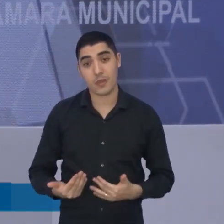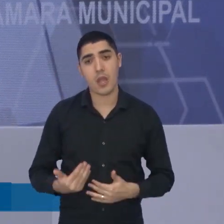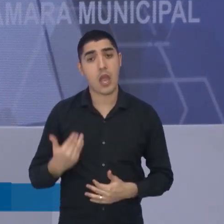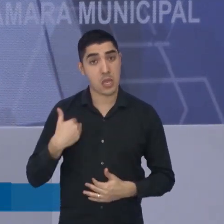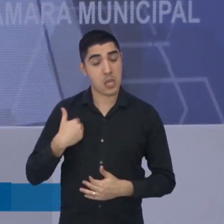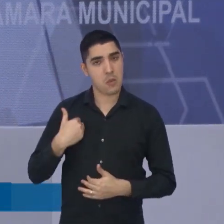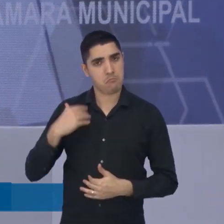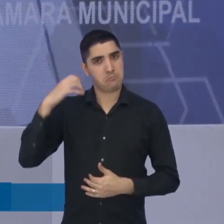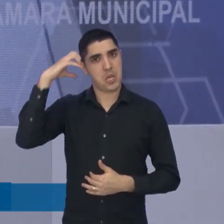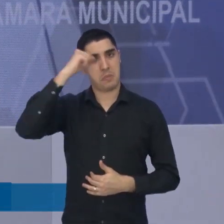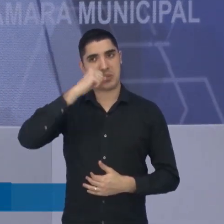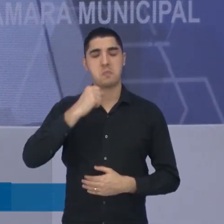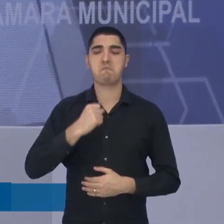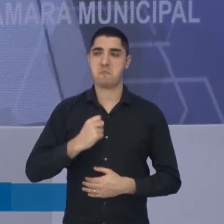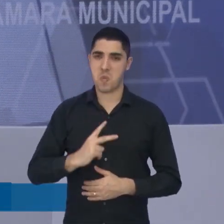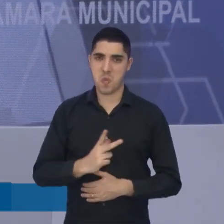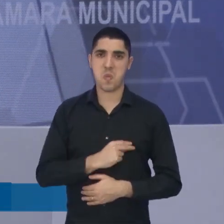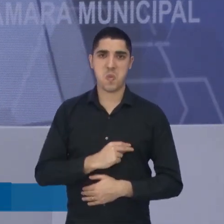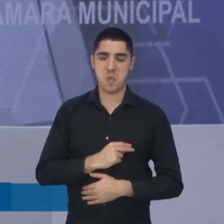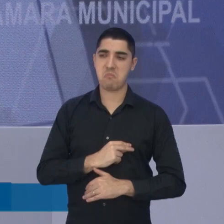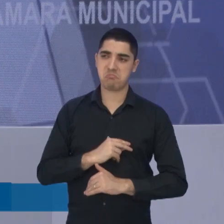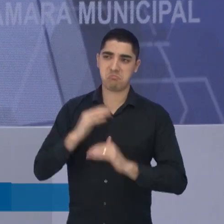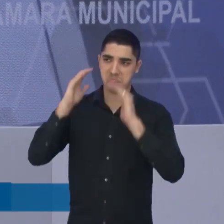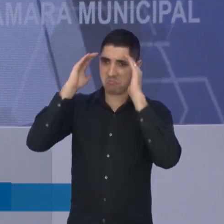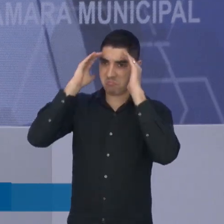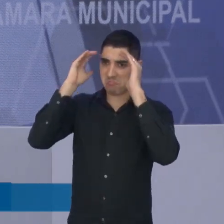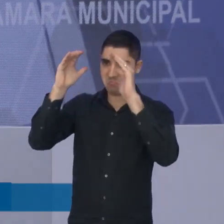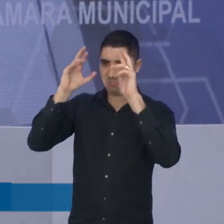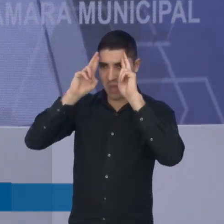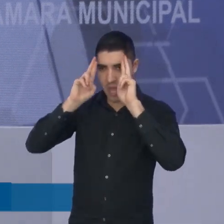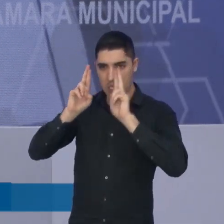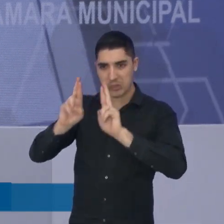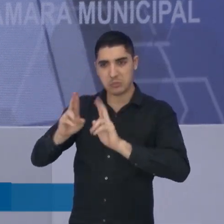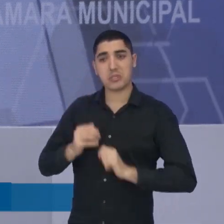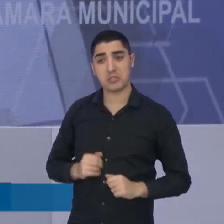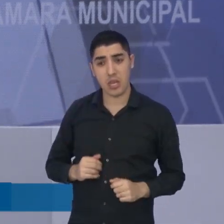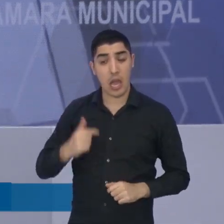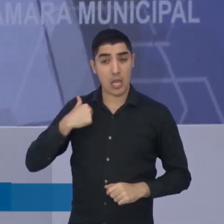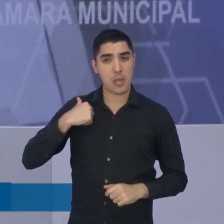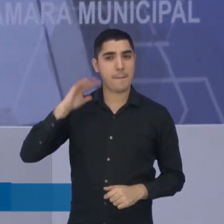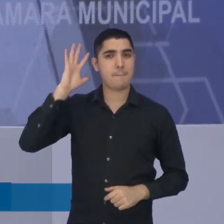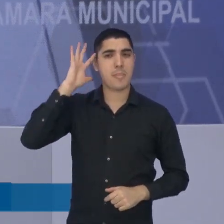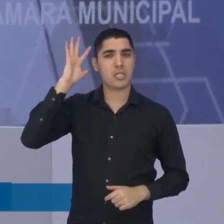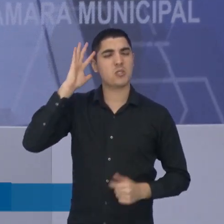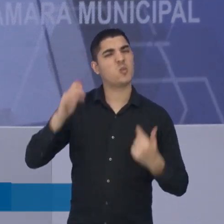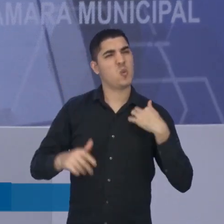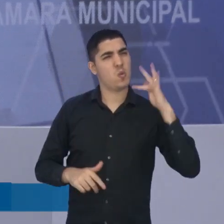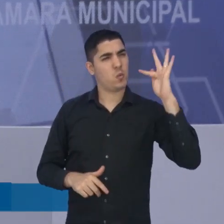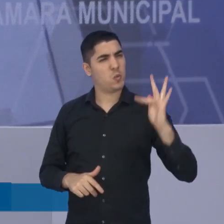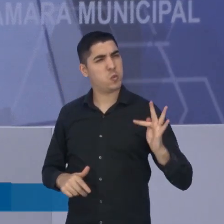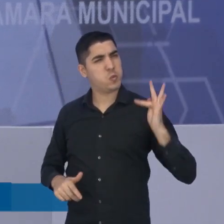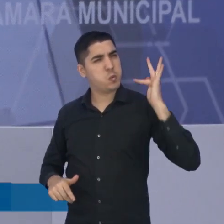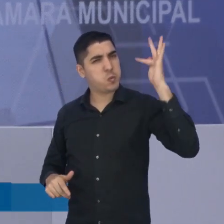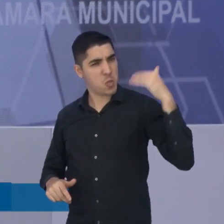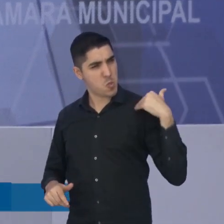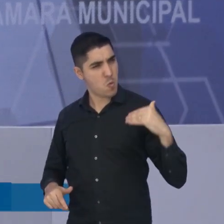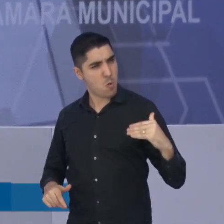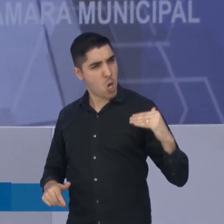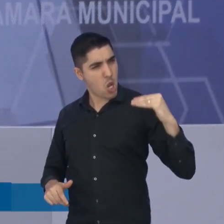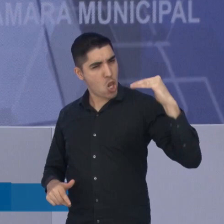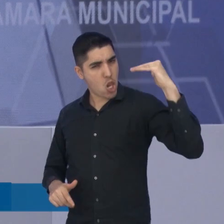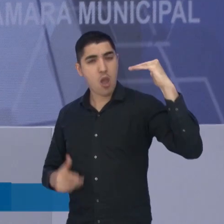respeitar primeiro, uma fase de admiração. Falei assim, um dia quando eu crescer eu vou ser como ele. E eu